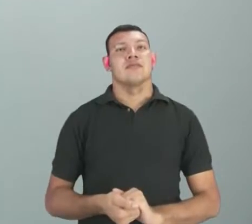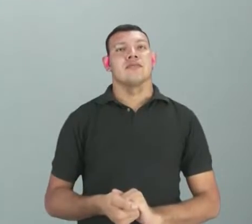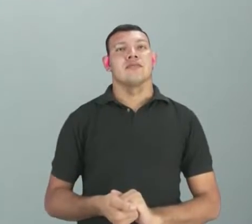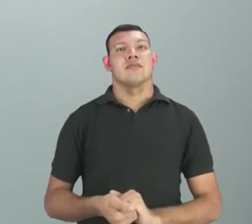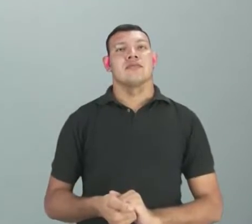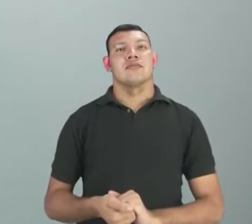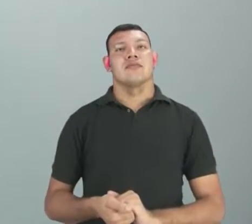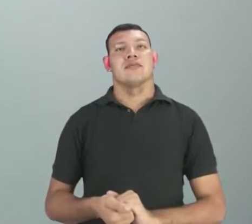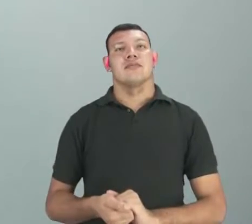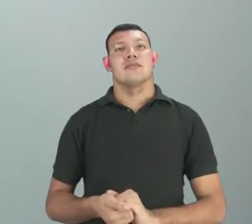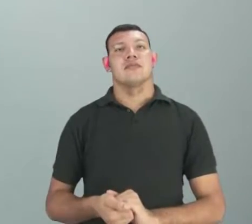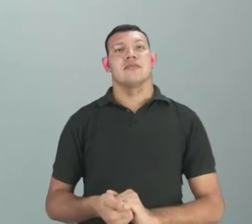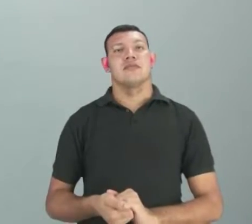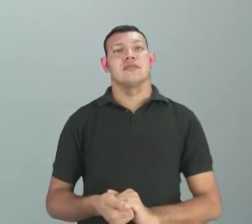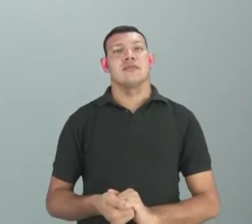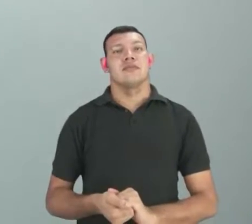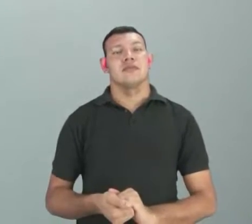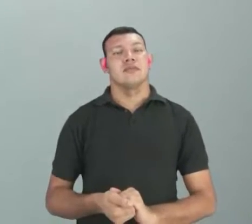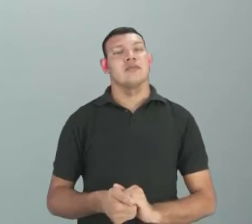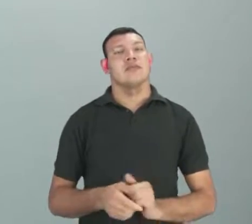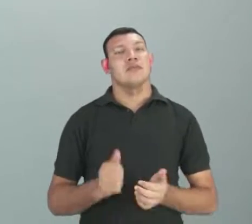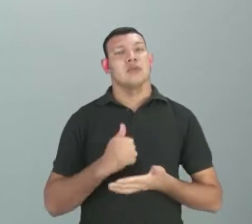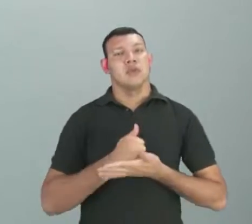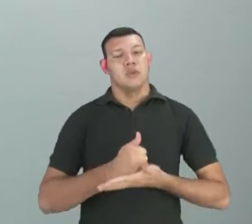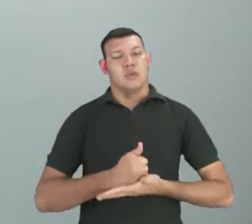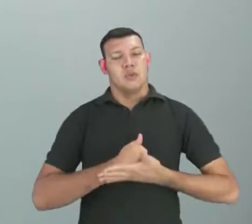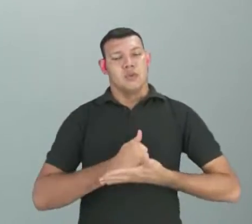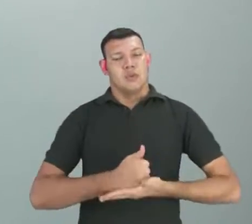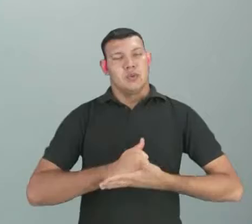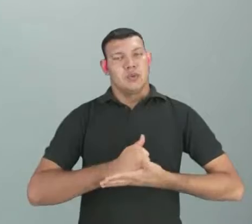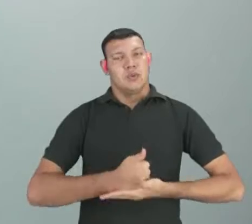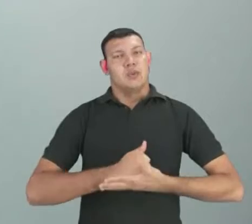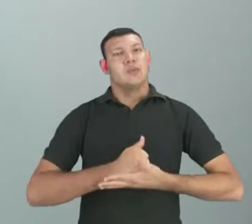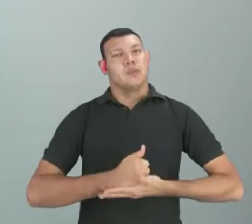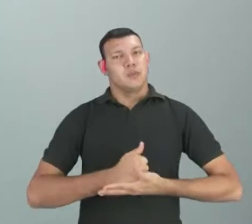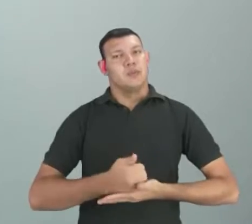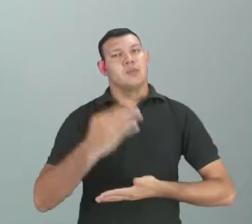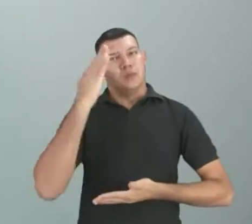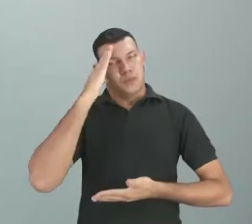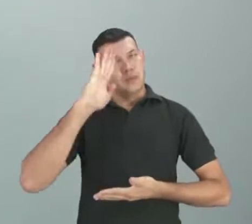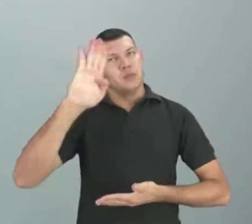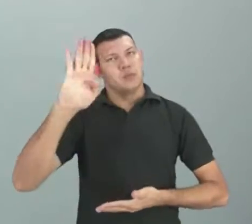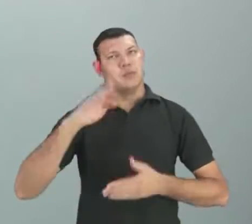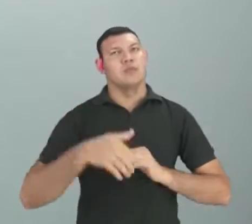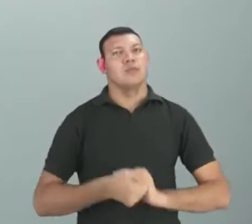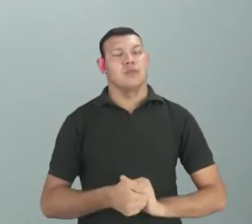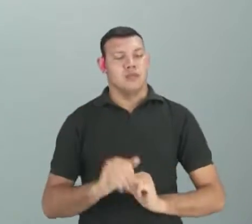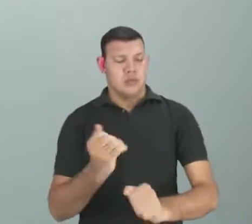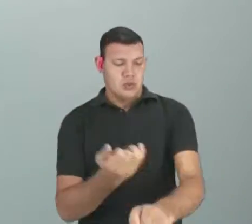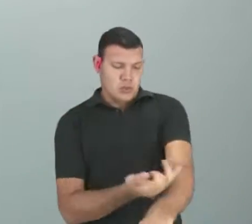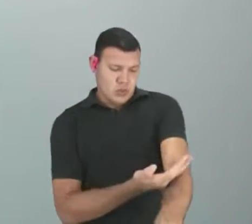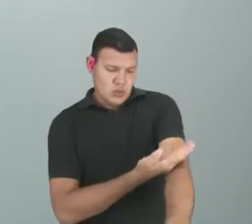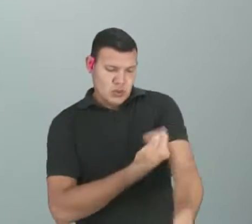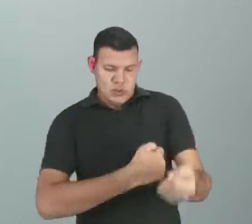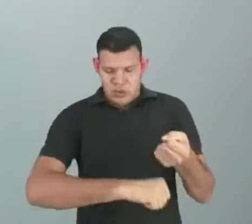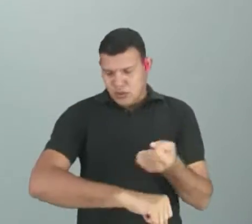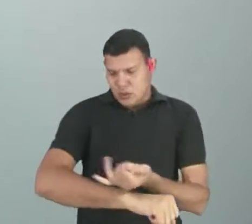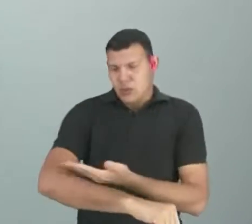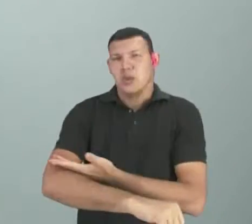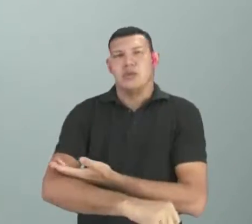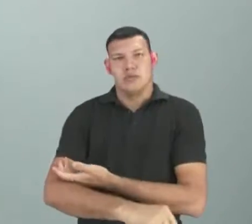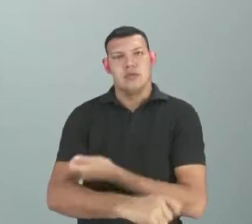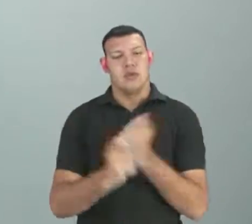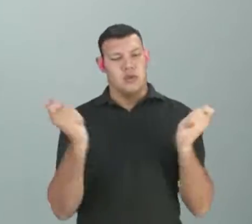gente aprende a ter é o autocontrole, né? A gente tem um autocontrole das nossas emoções, autocontrole do que a gente é capaz